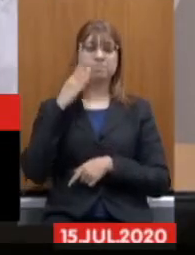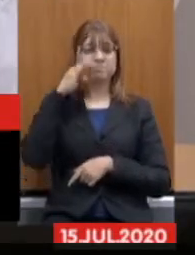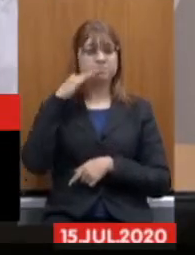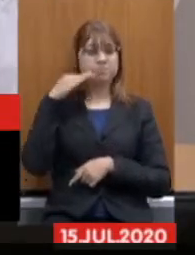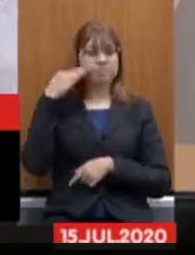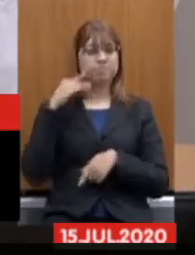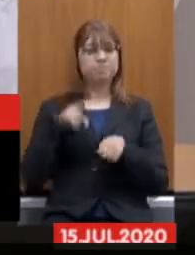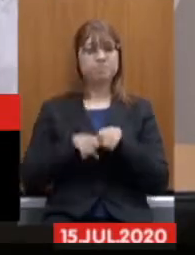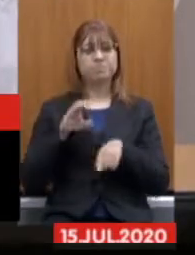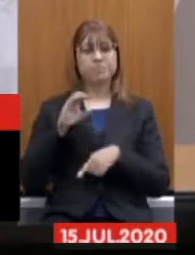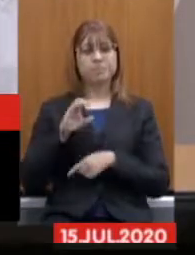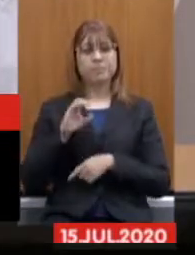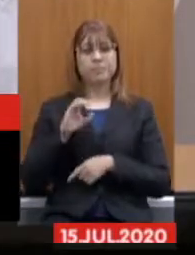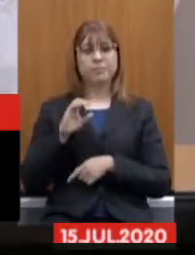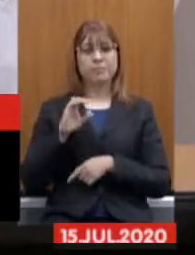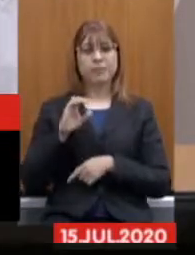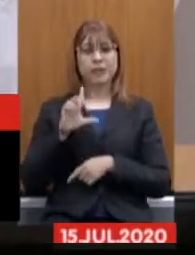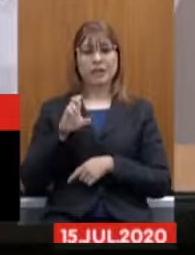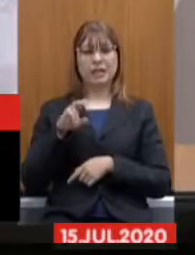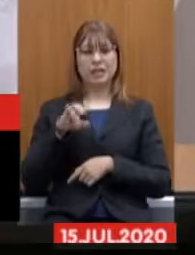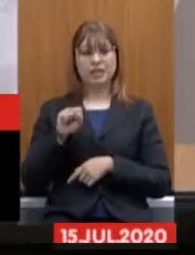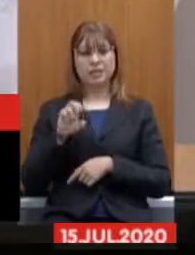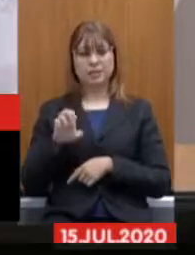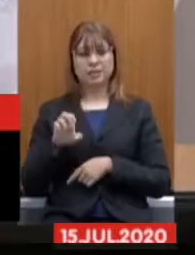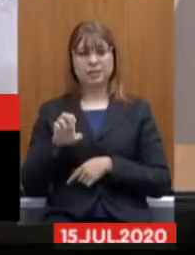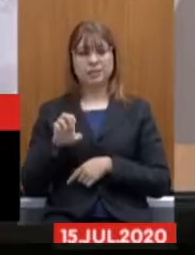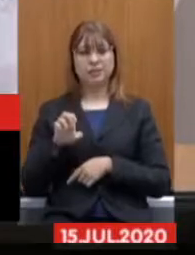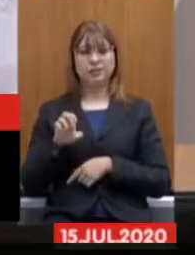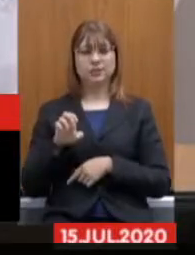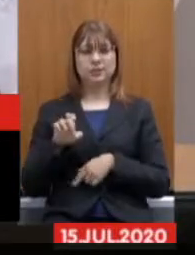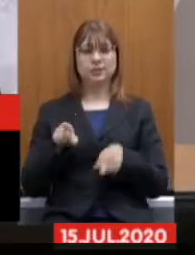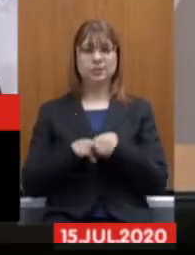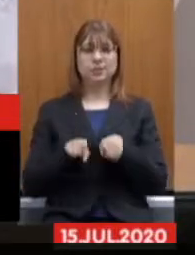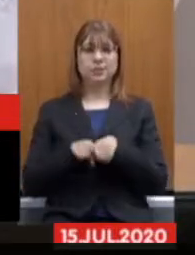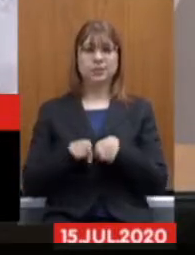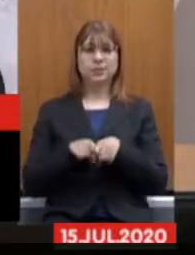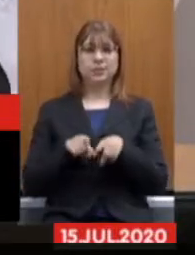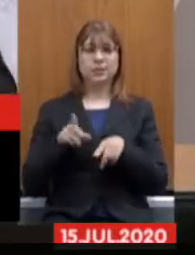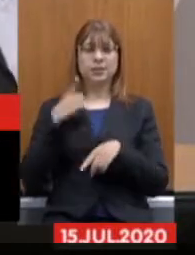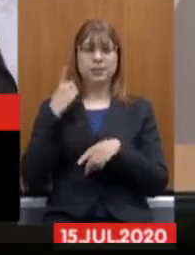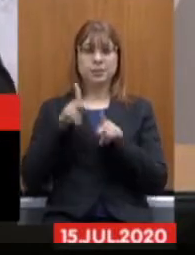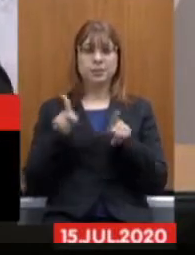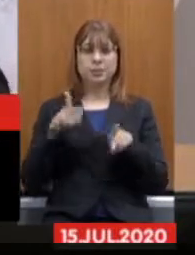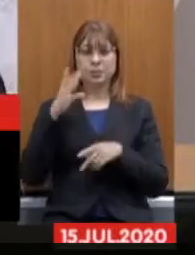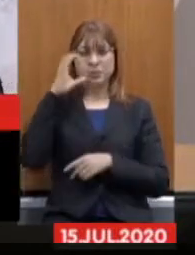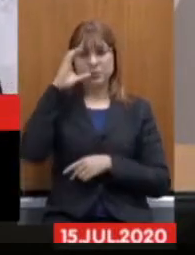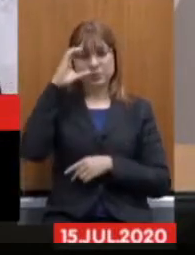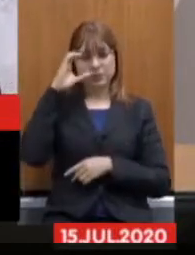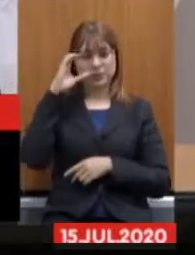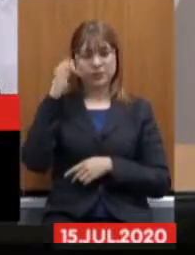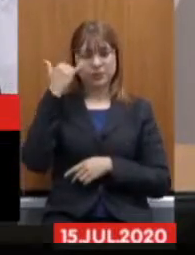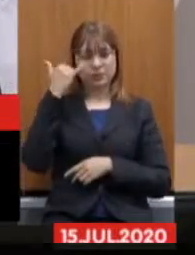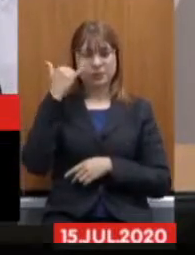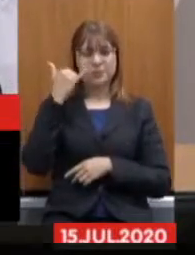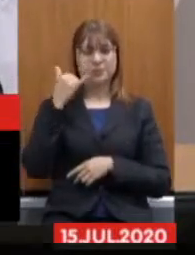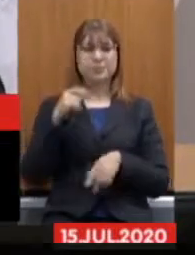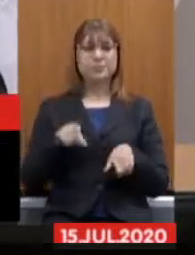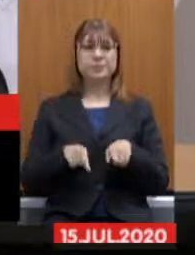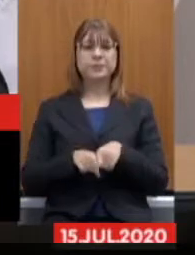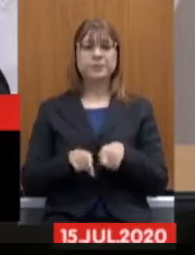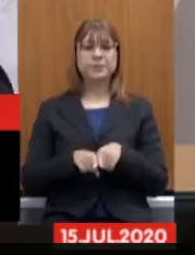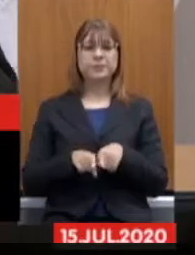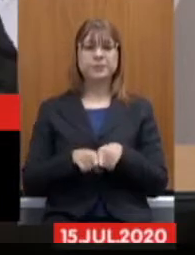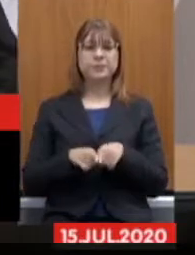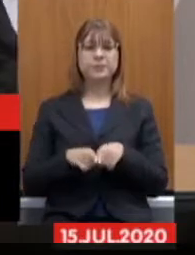deputado organiza da viola é esteve aqui o deputado professor cleiton a pouco e deputado